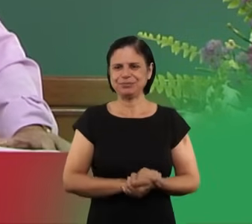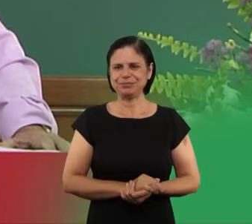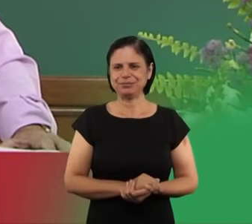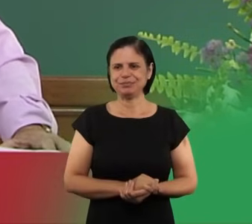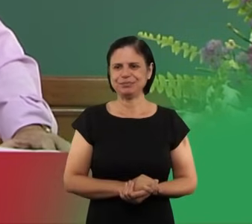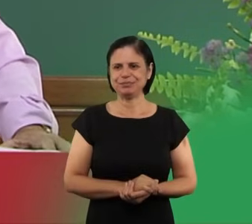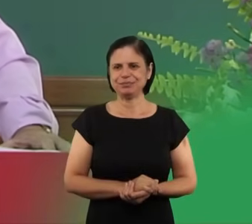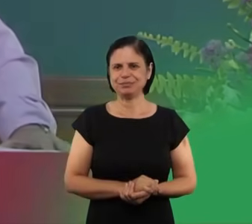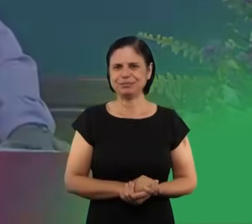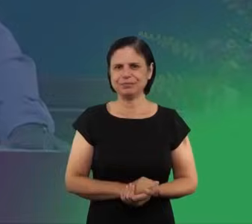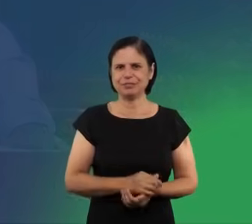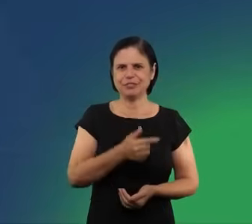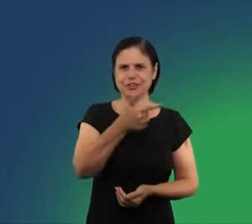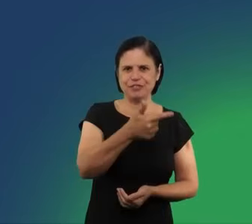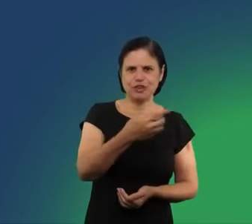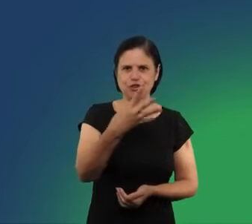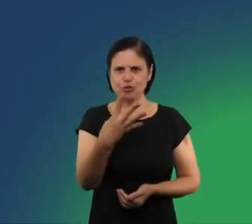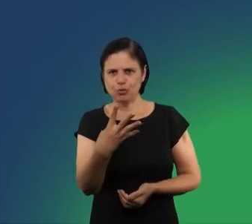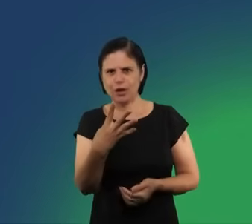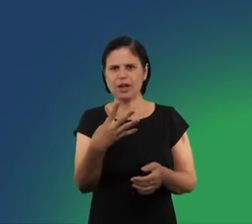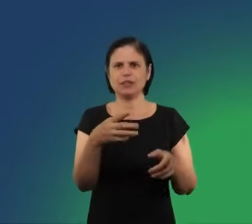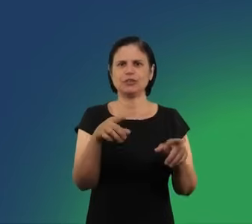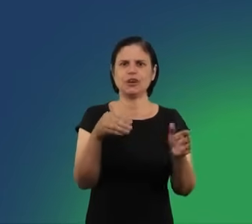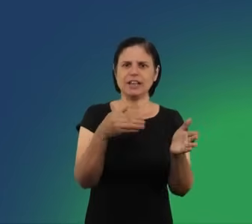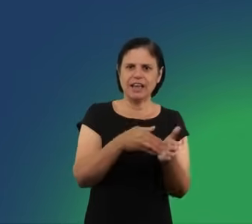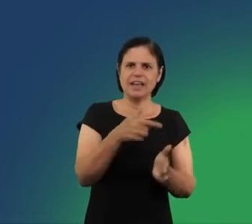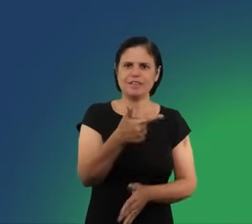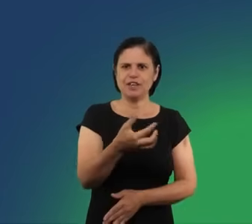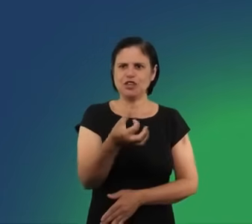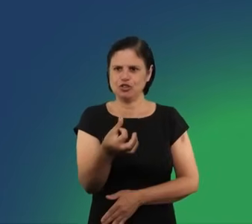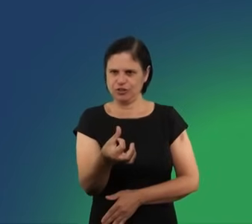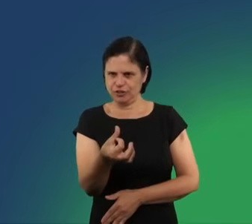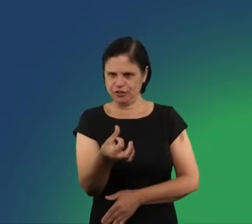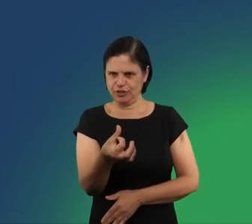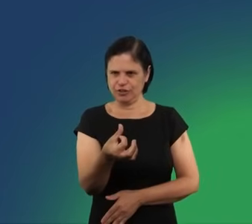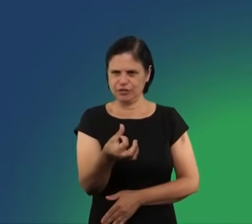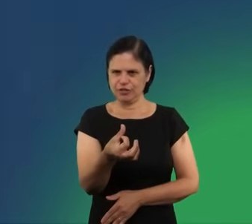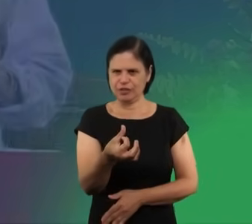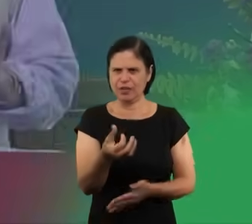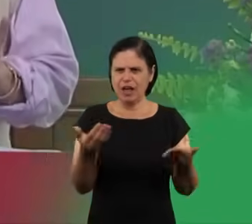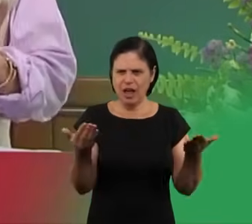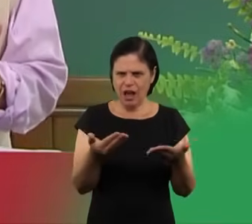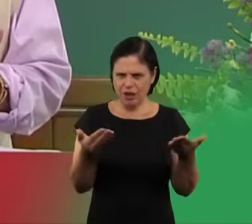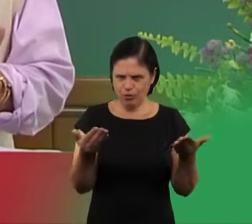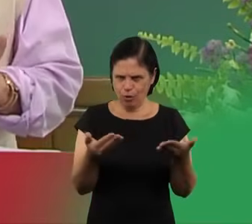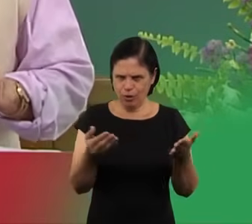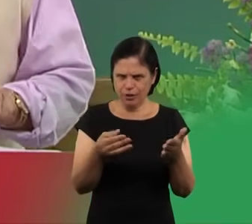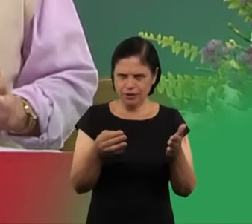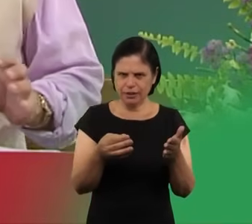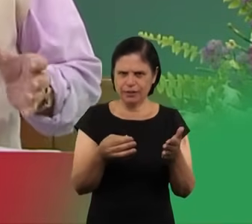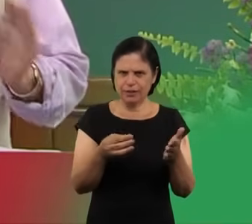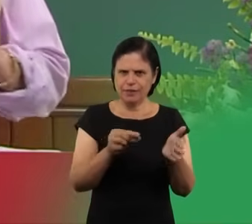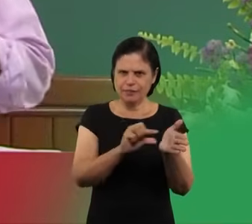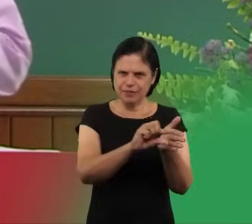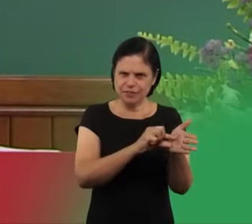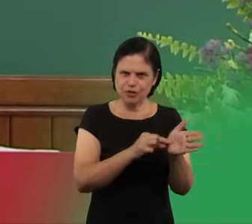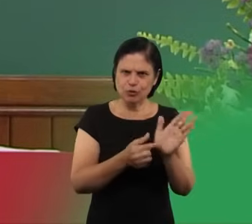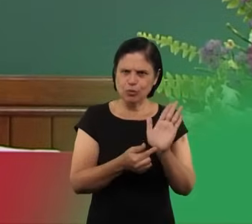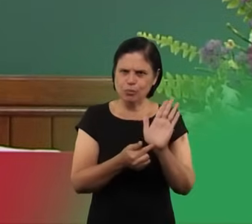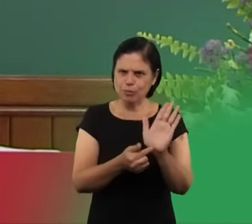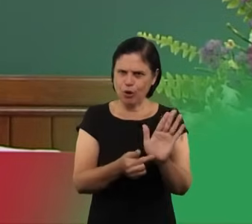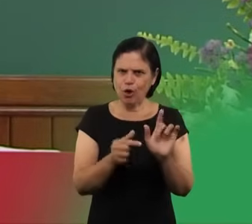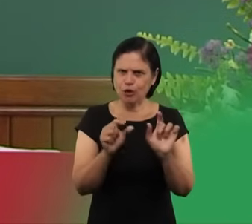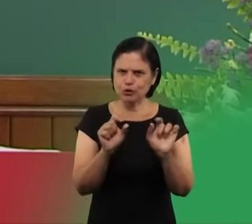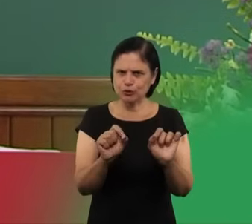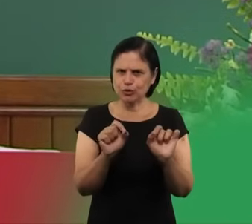os versos 24, 25 e 26. Nesse texto agora os irmãos vão ver que o